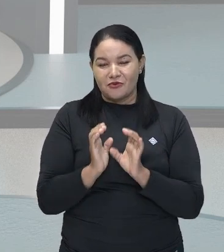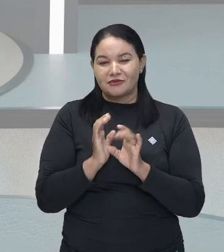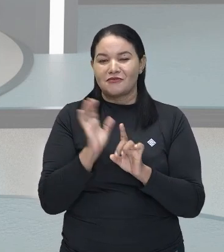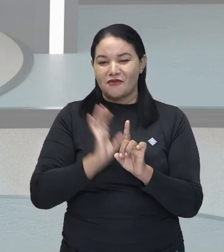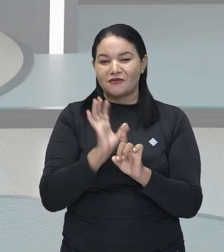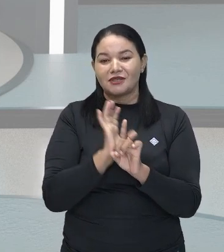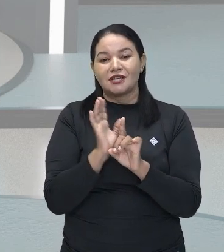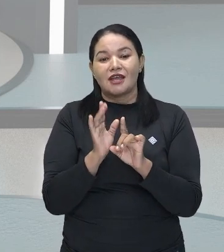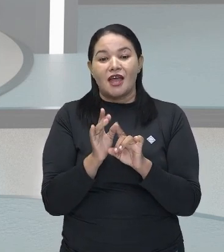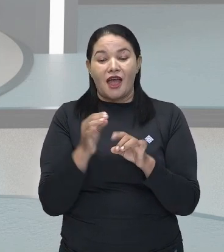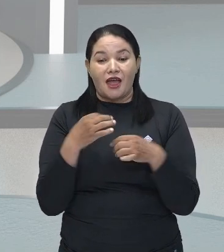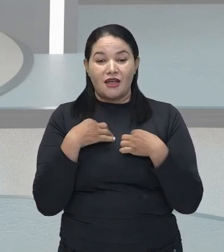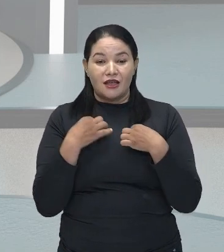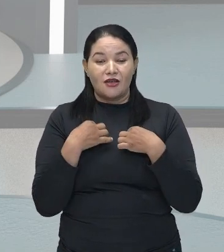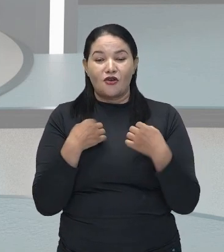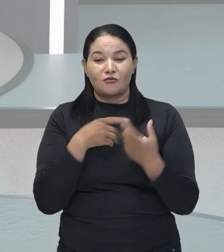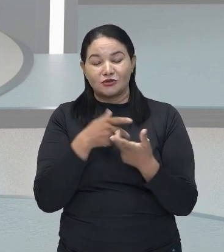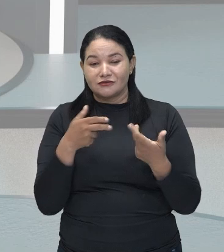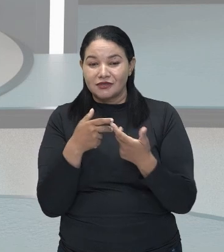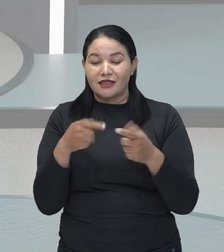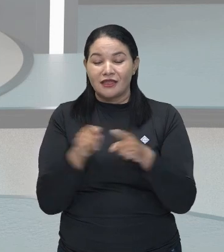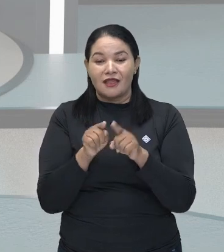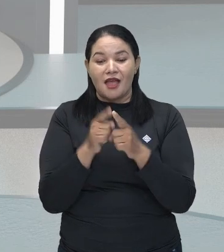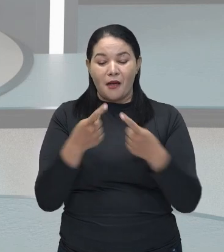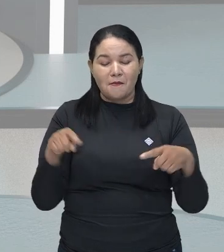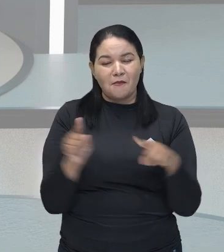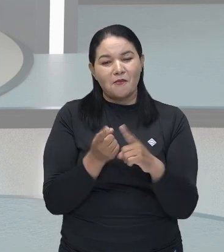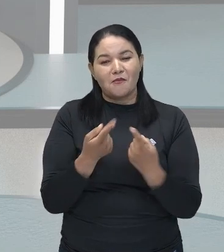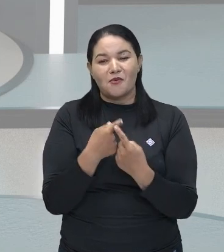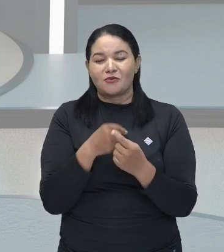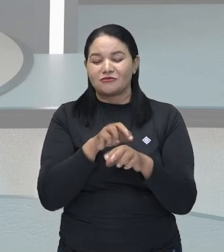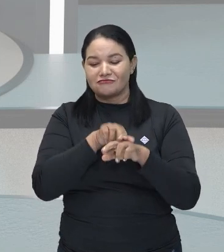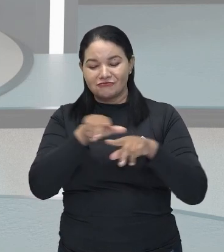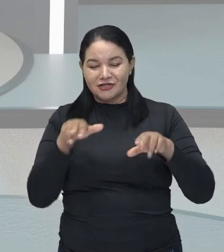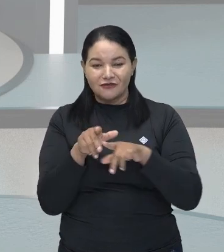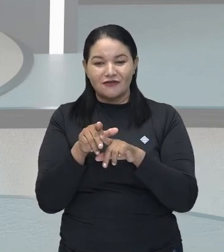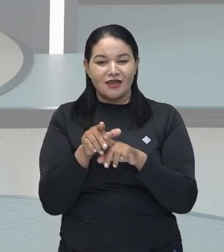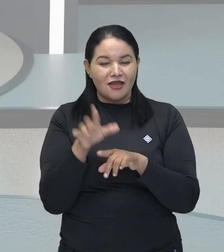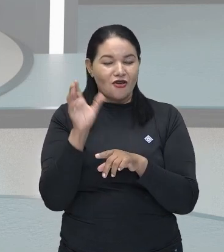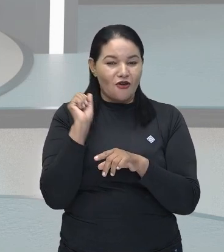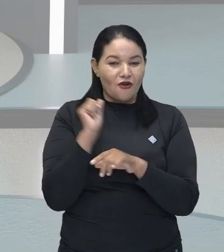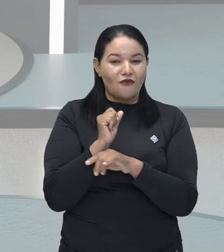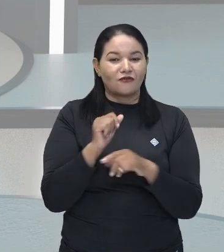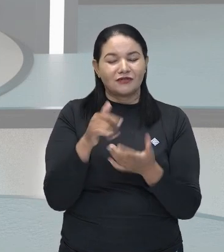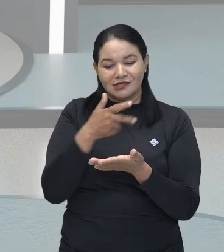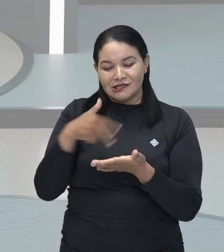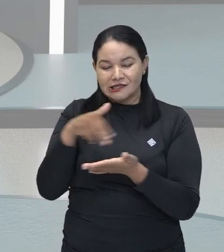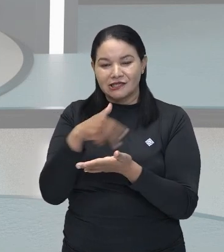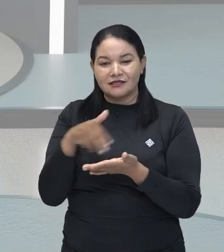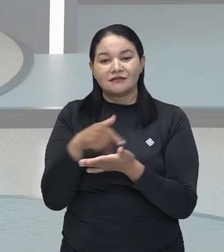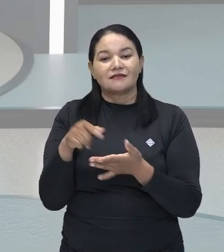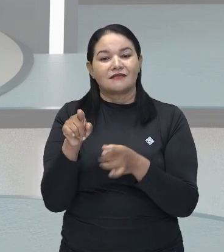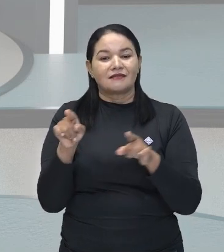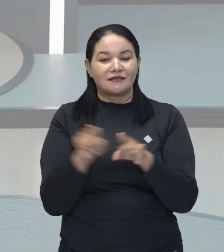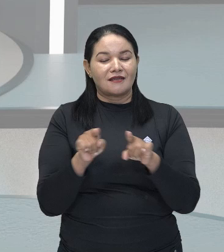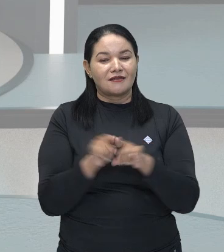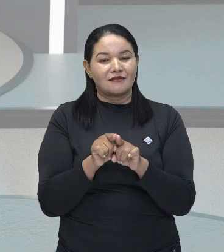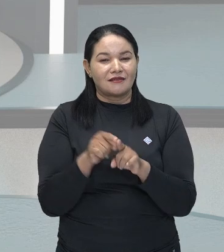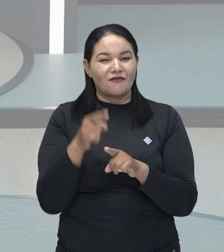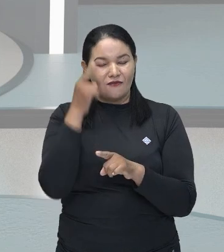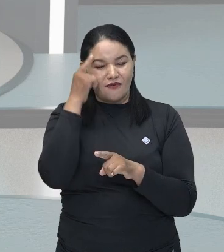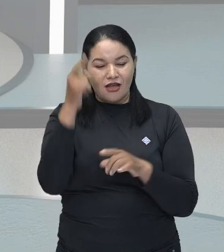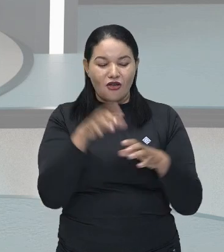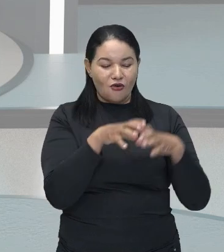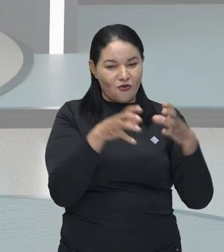de se comportar, uma música diferente que eles começavam a ouvir, uma música mais dançante. Ó, a gente falou sobre a Bossa Nova, que era